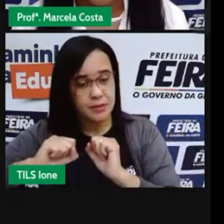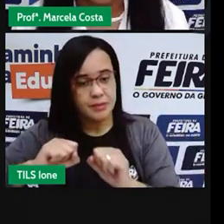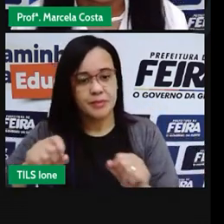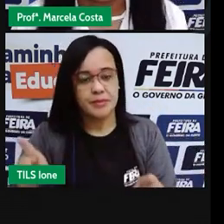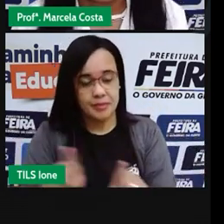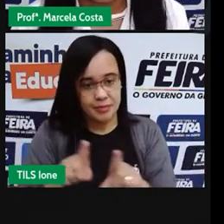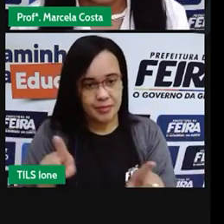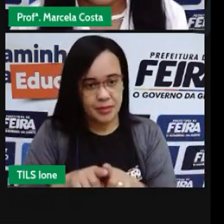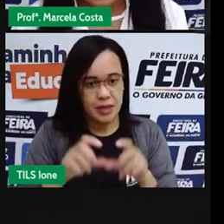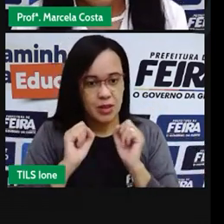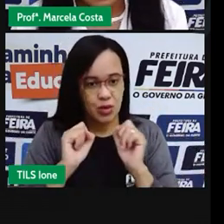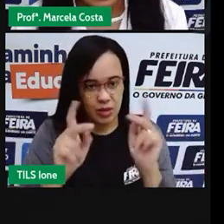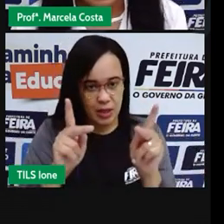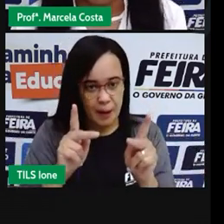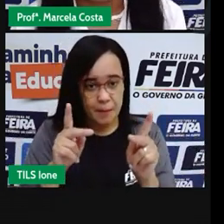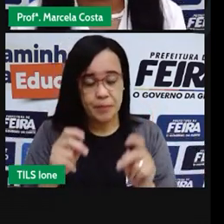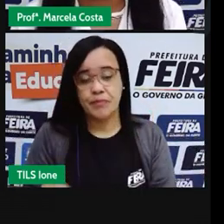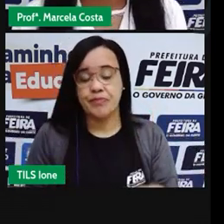certo?